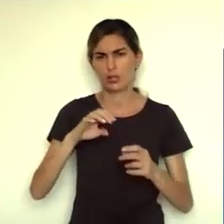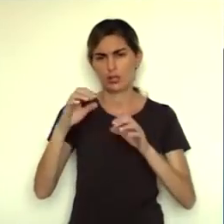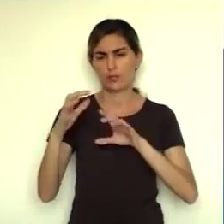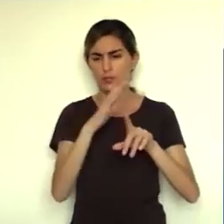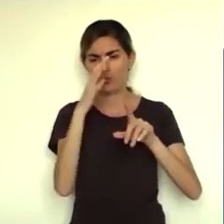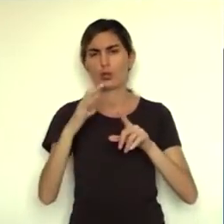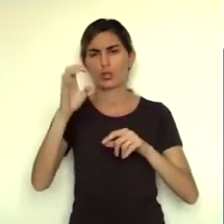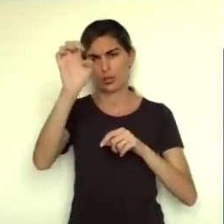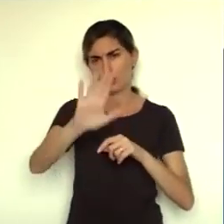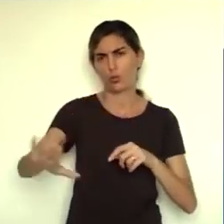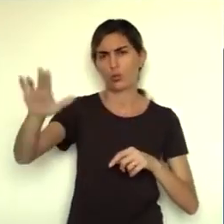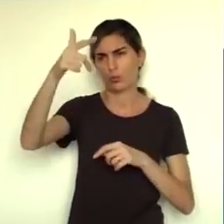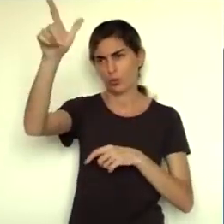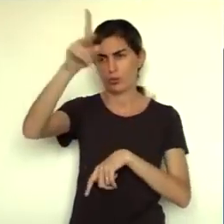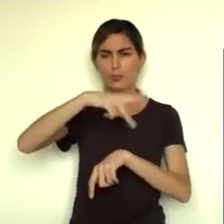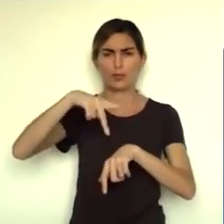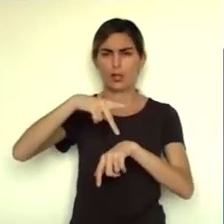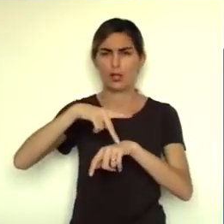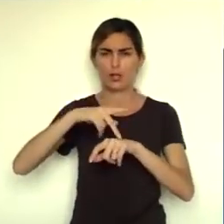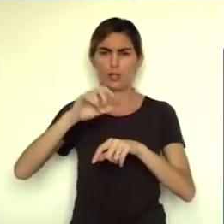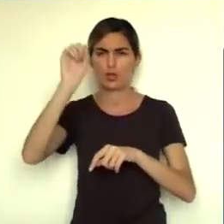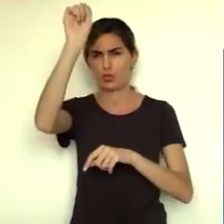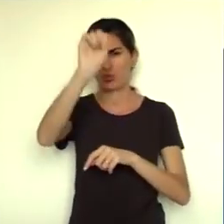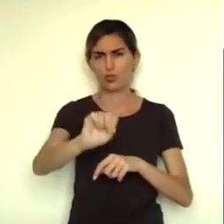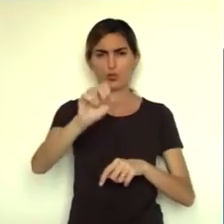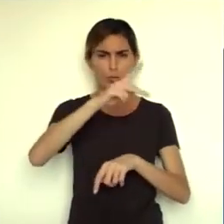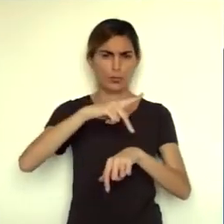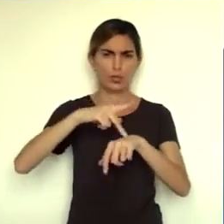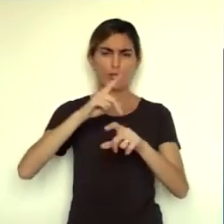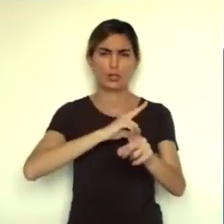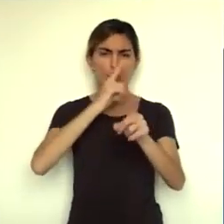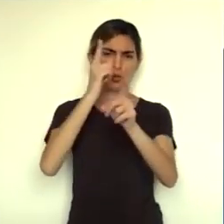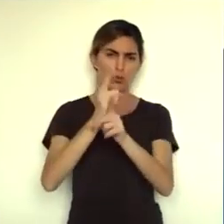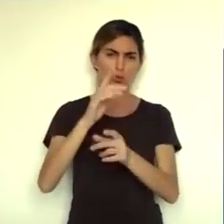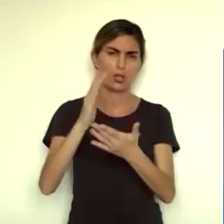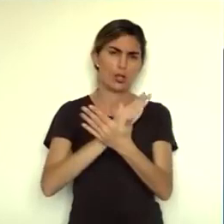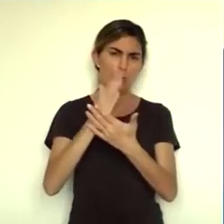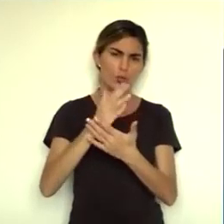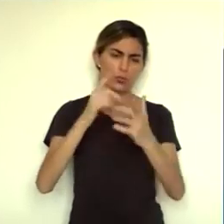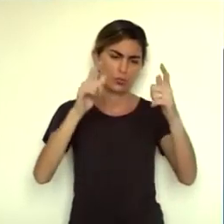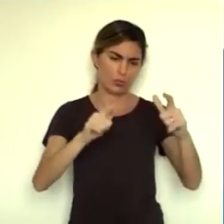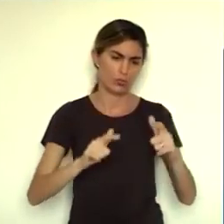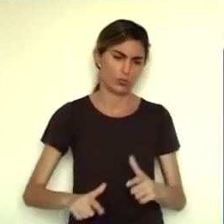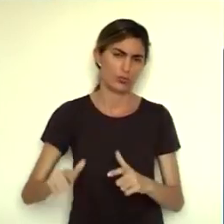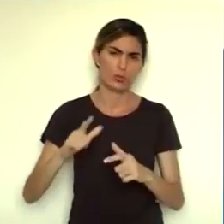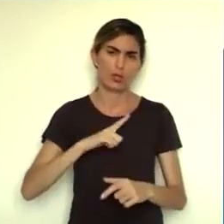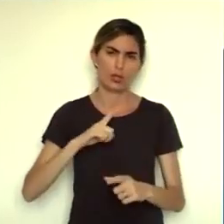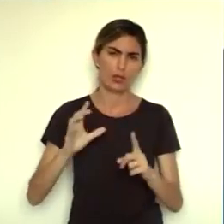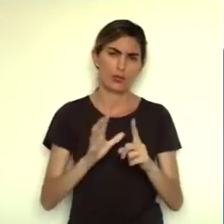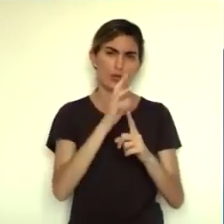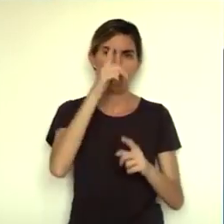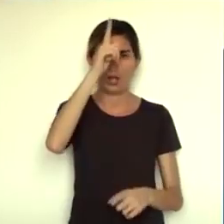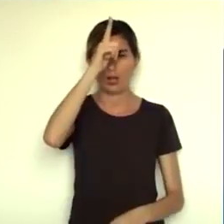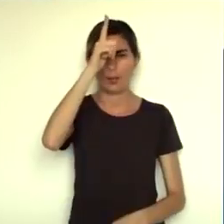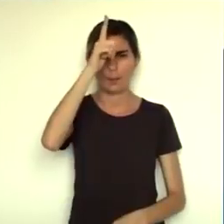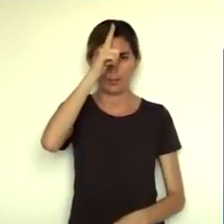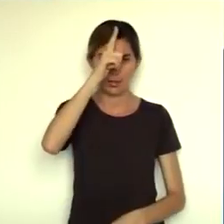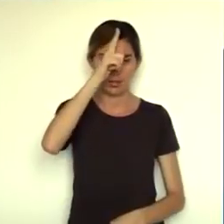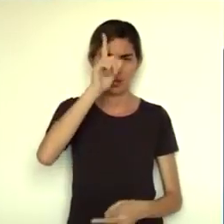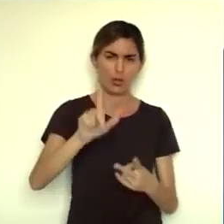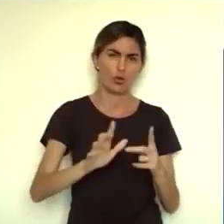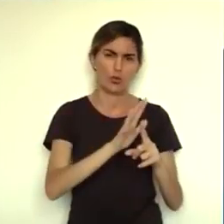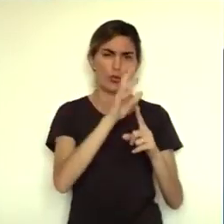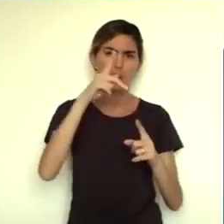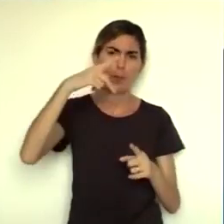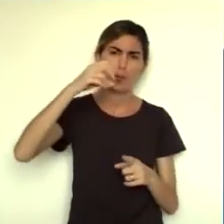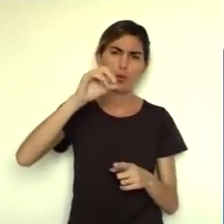influências europeias de outras nações. Então, no sul do país, por exemplo, a gente encontra algumas regiões que têm influência alemã,